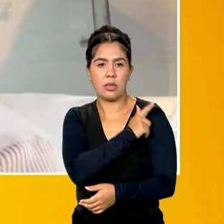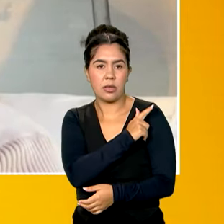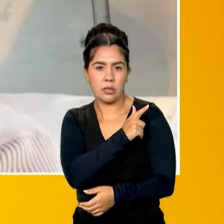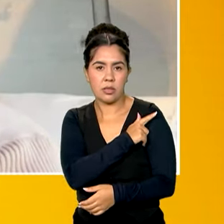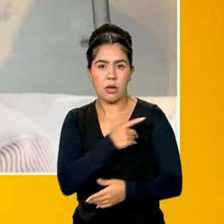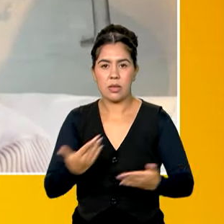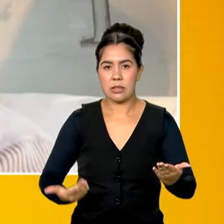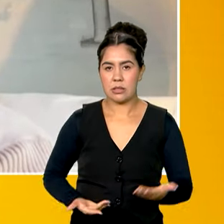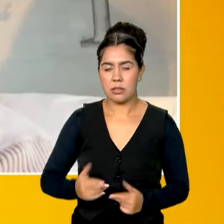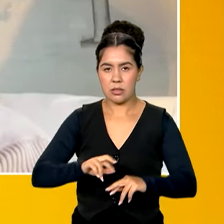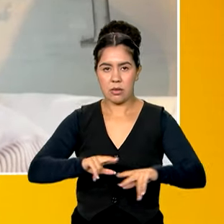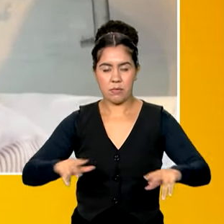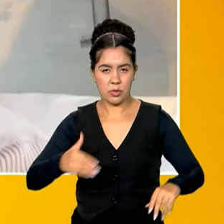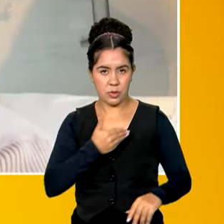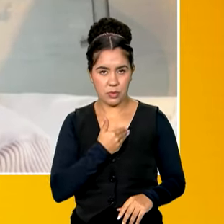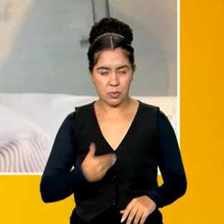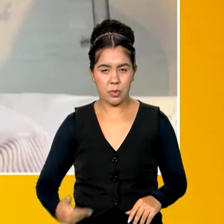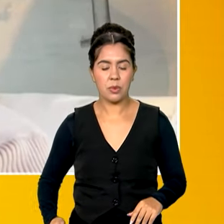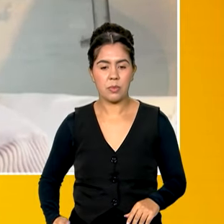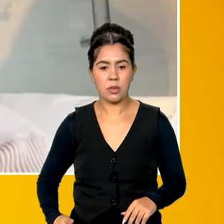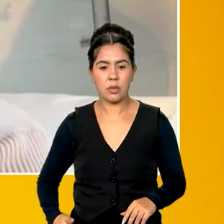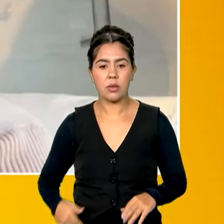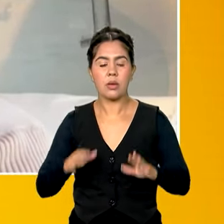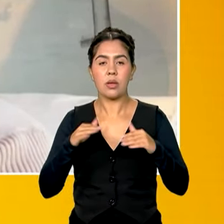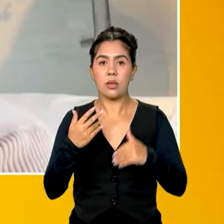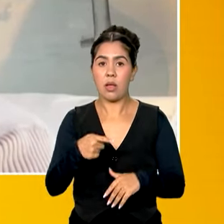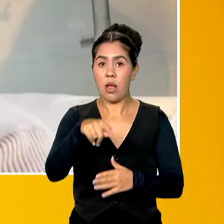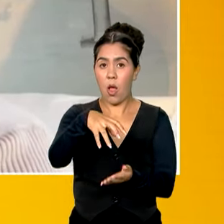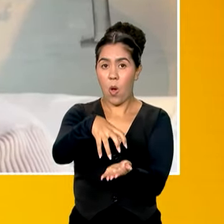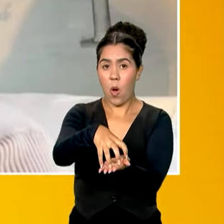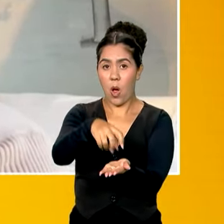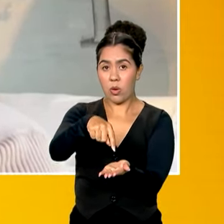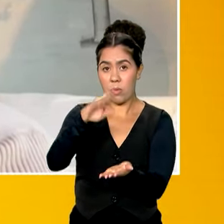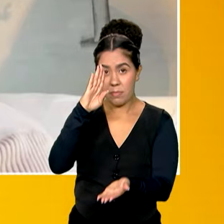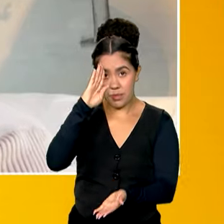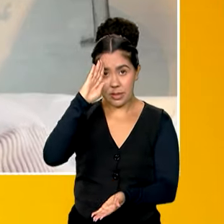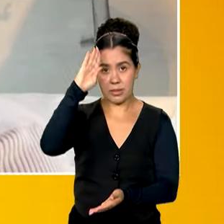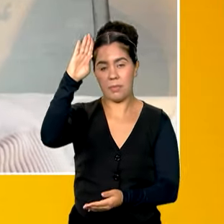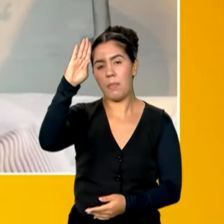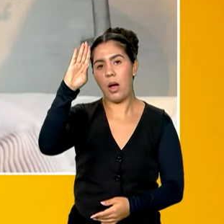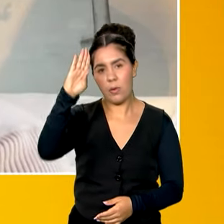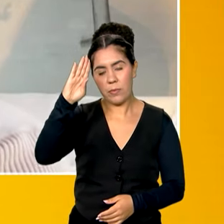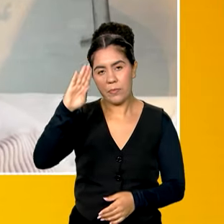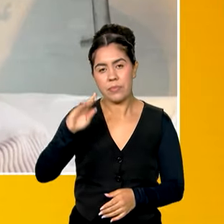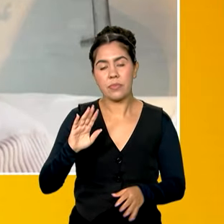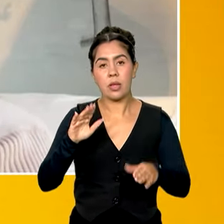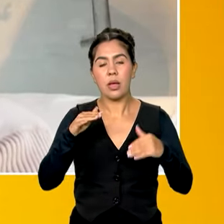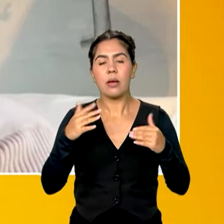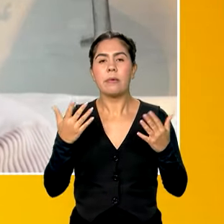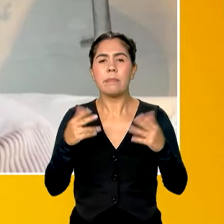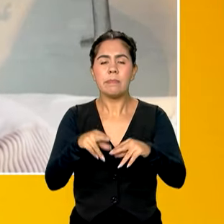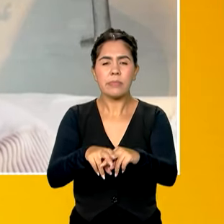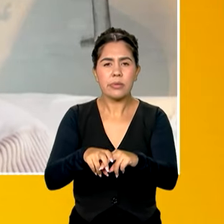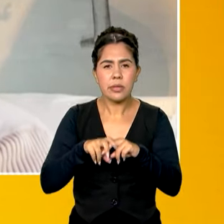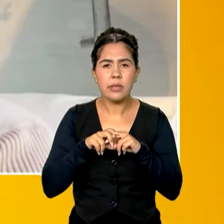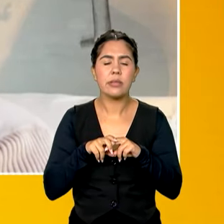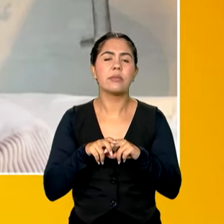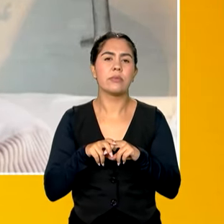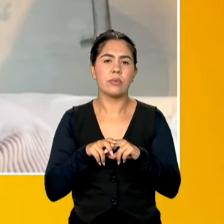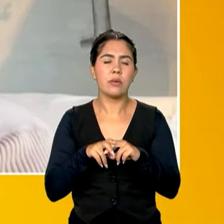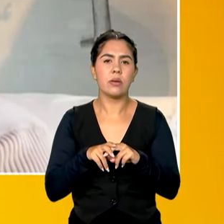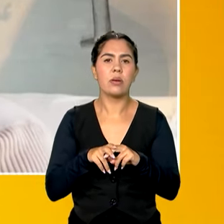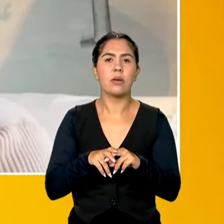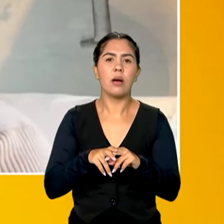né? E, como tal, ele é o órgão central desse sistema. E, nessa perspectiva, ele